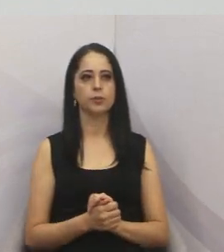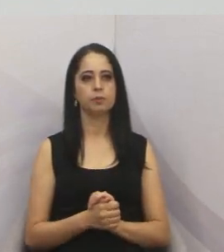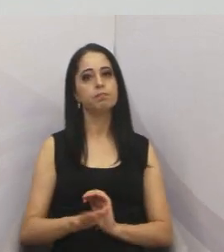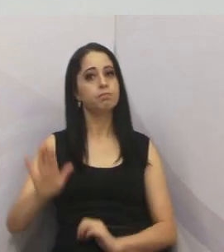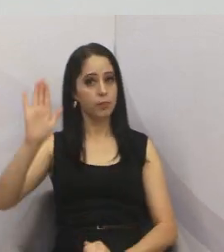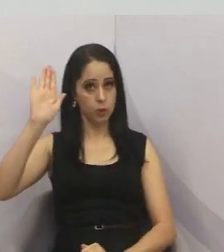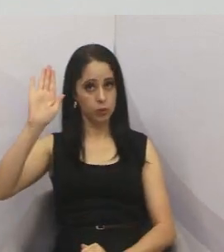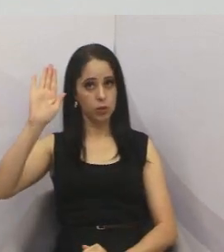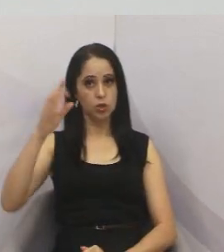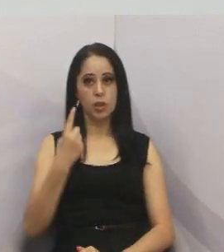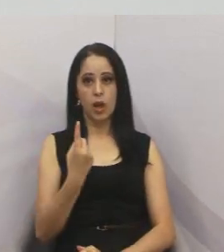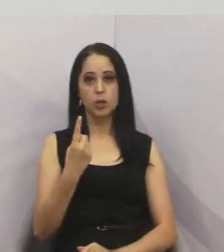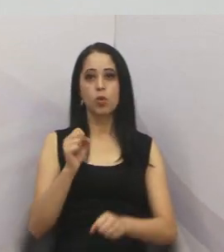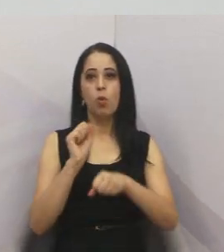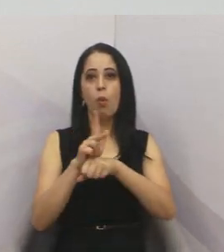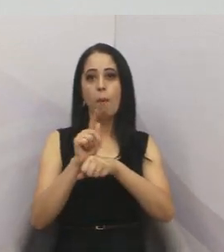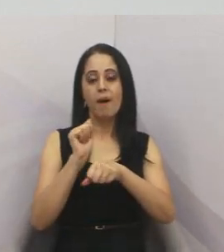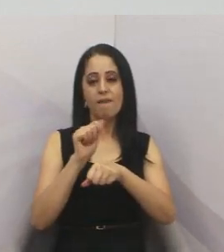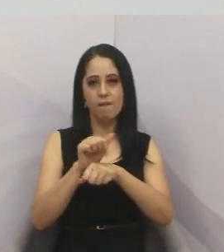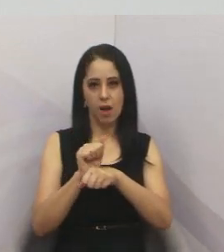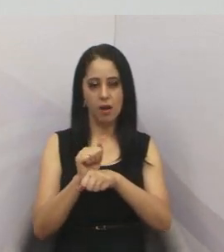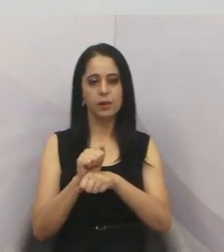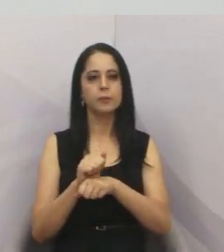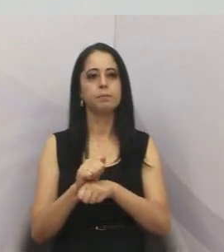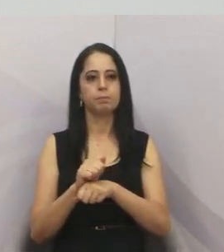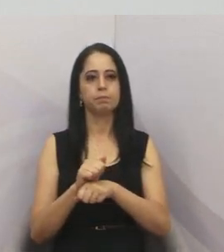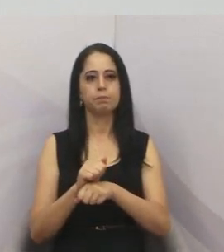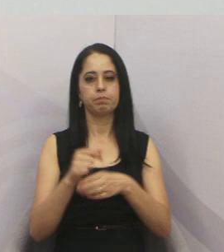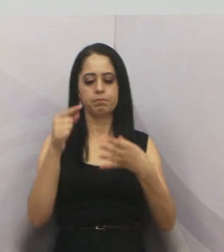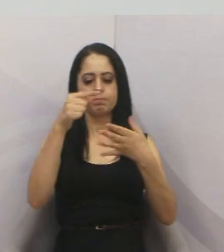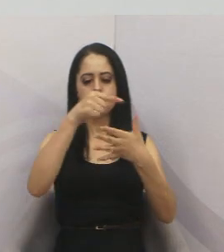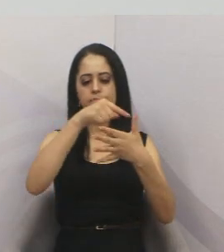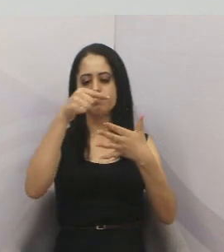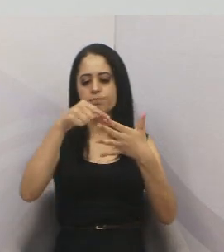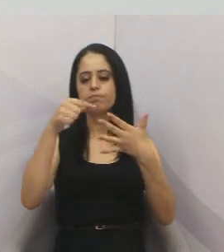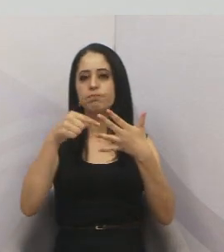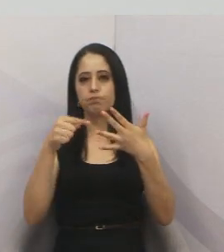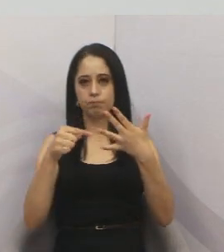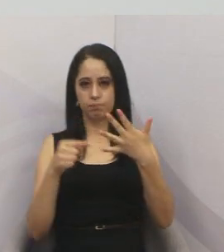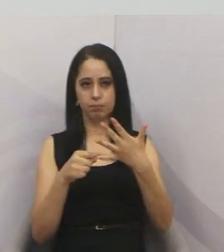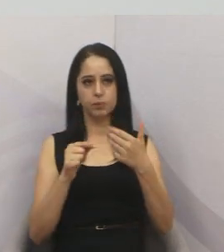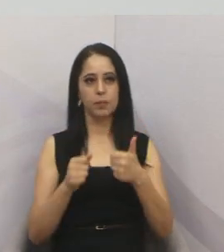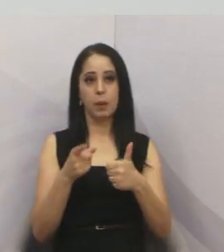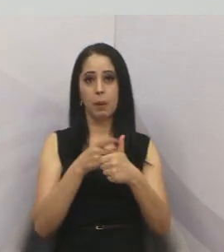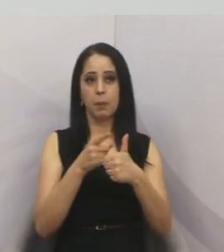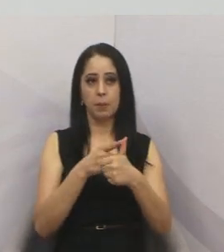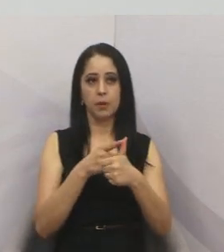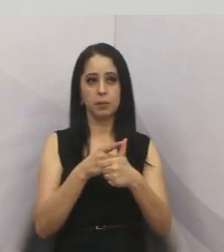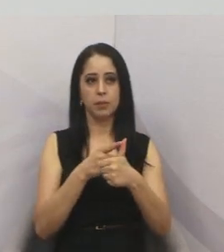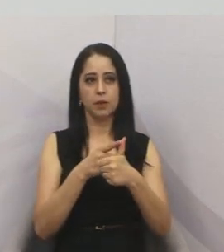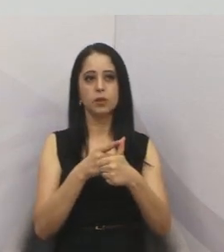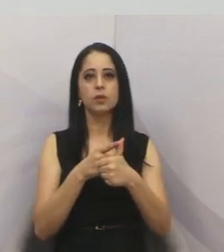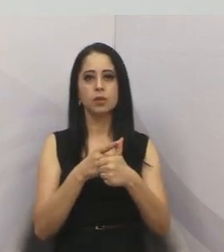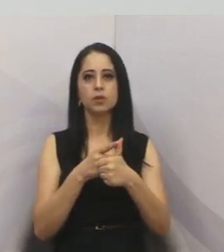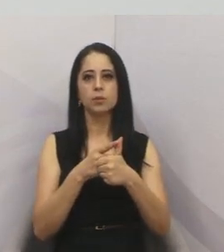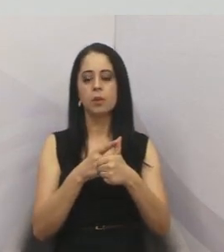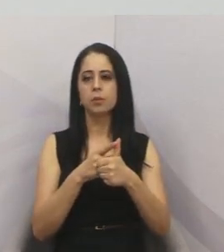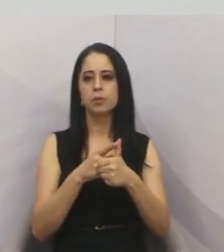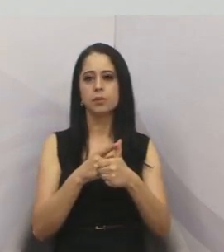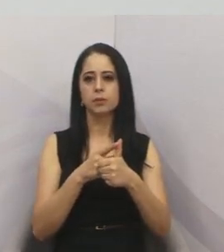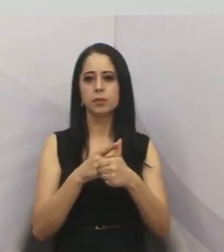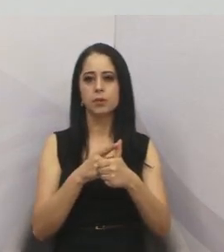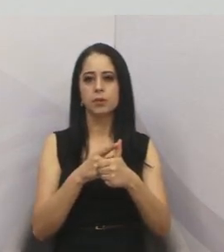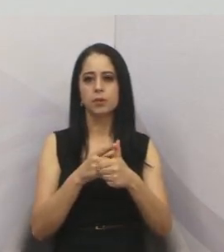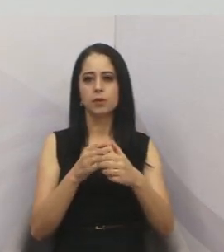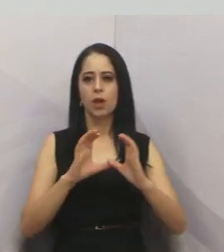a 1 vaga estão distribuídos por estes 5 segmentos da seguinte forma. A primeira parte seriam os movimentos populares